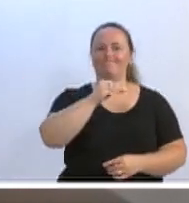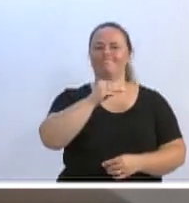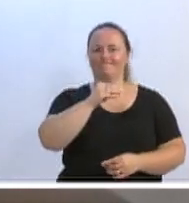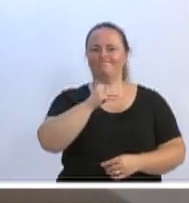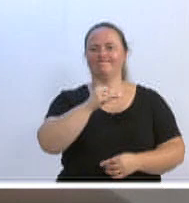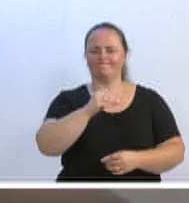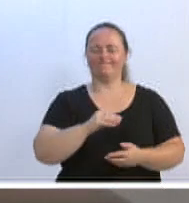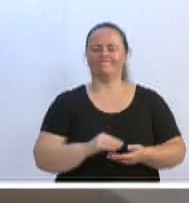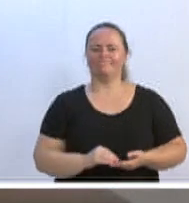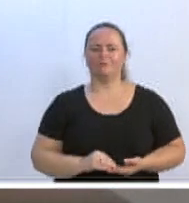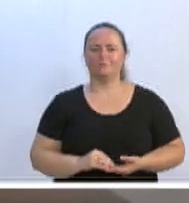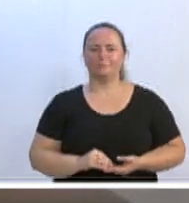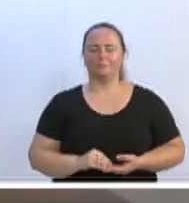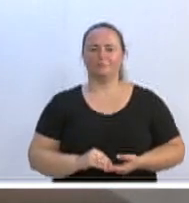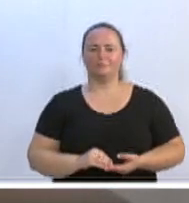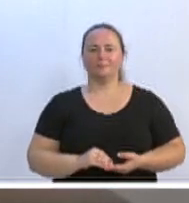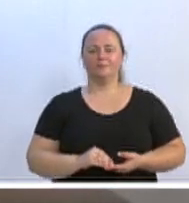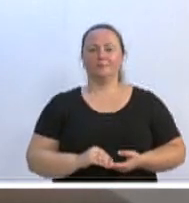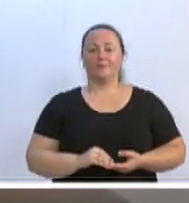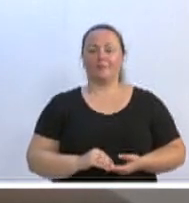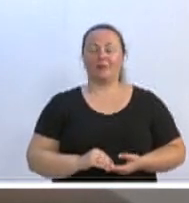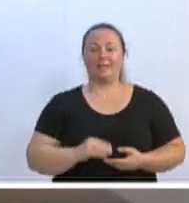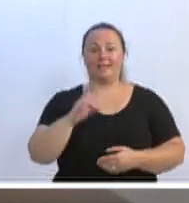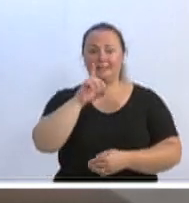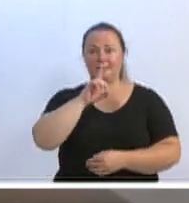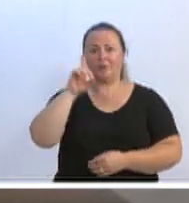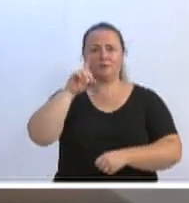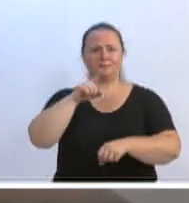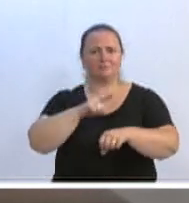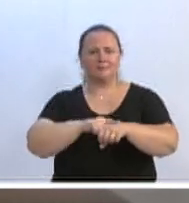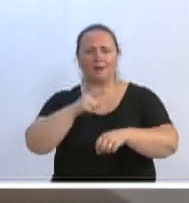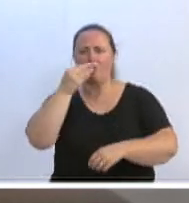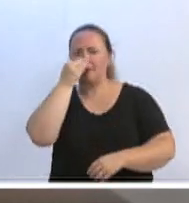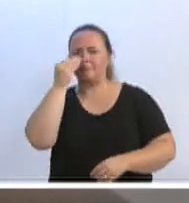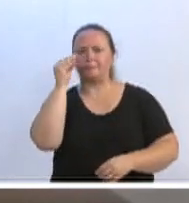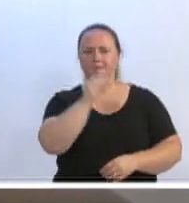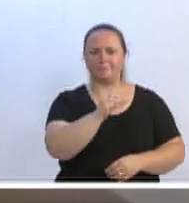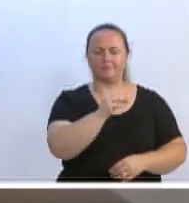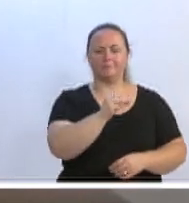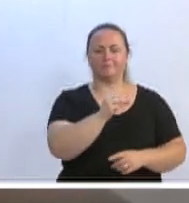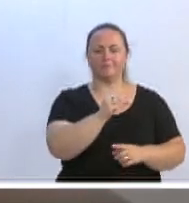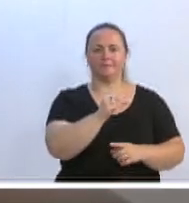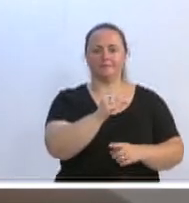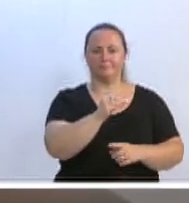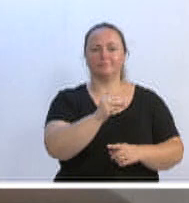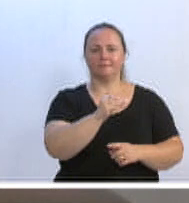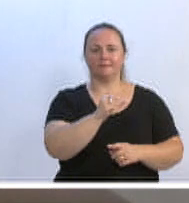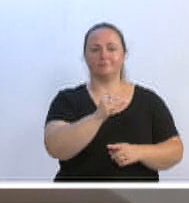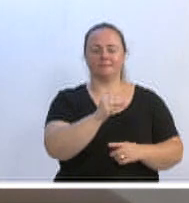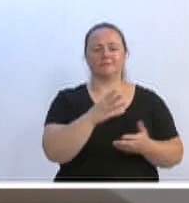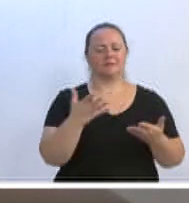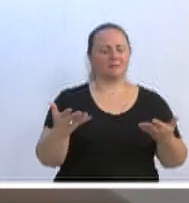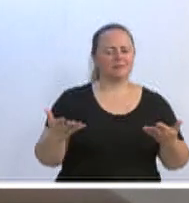Mas quando Deus rejeita Saul, ele diz para Samuel: eu tenho provido de um